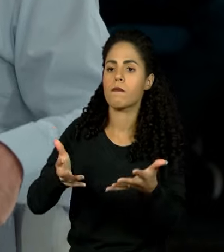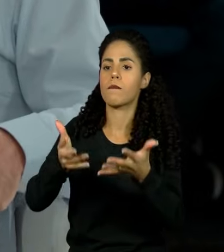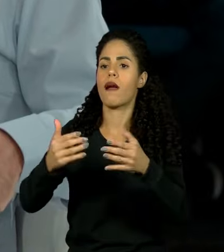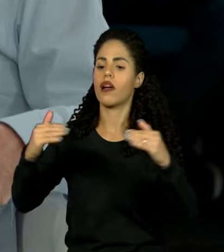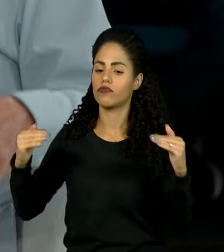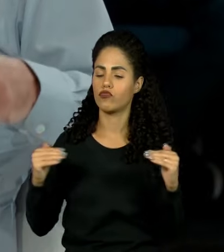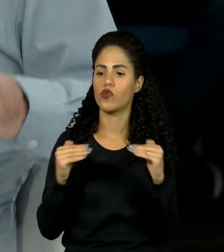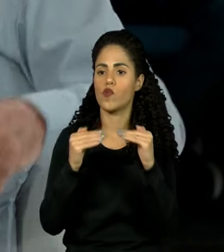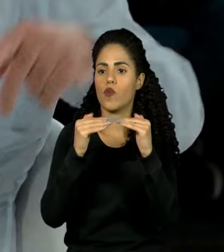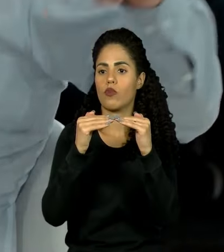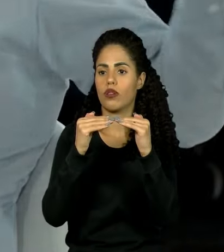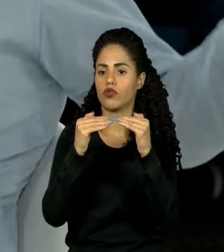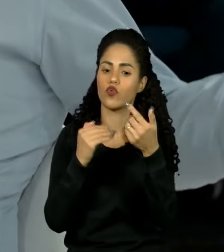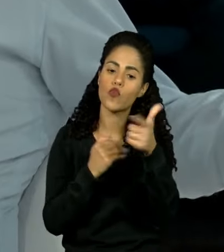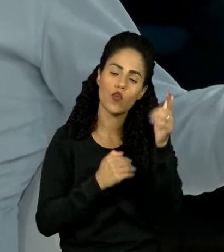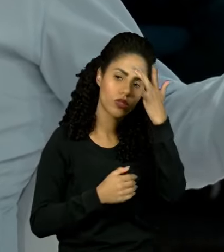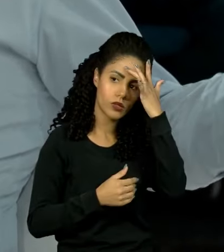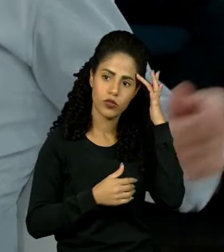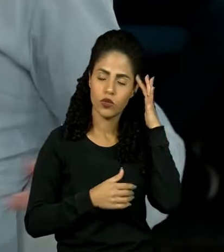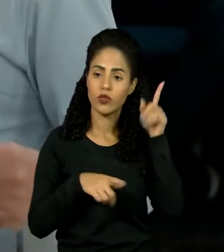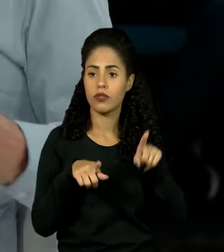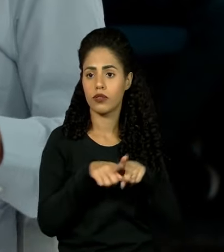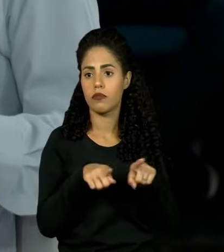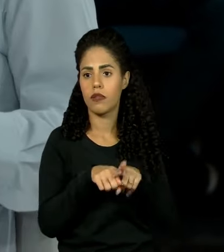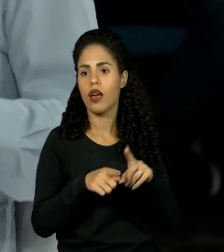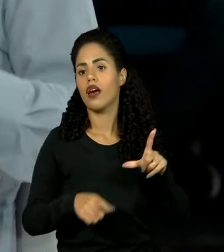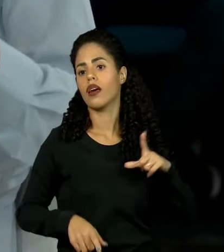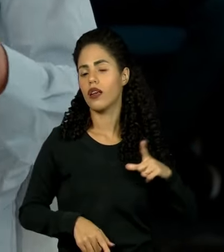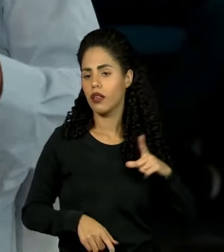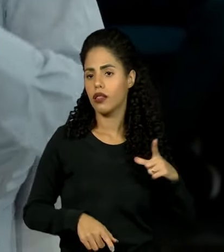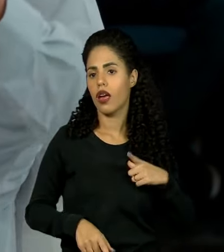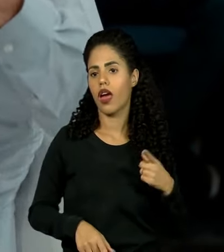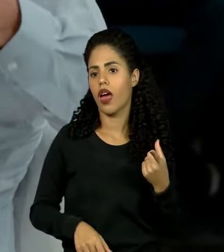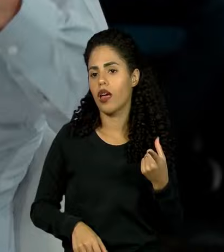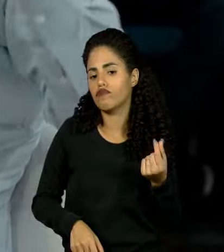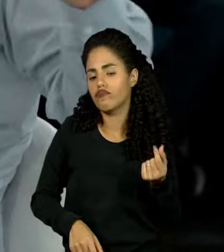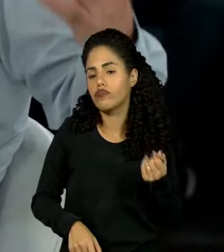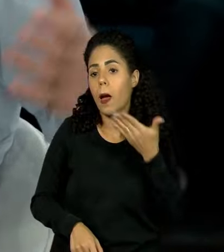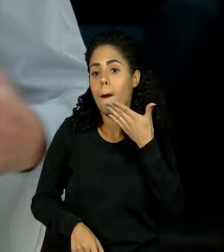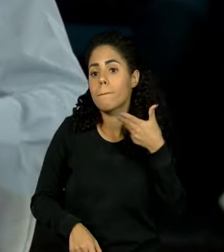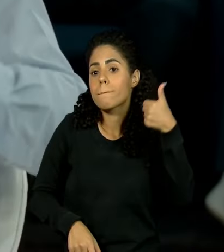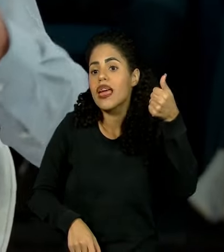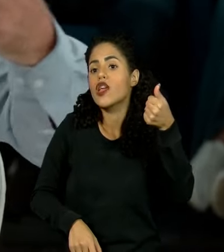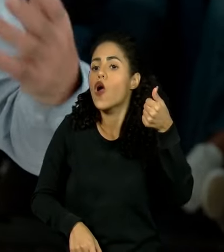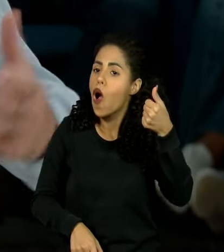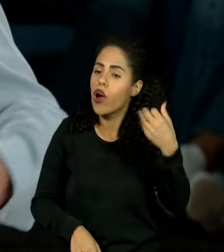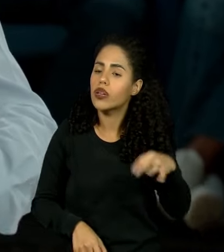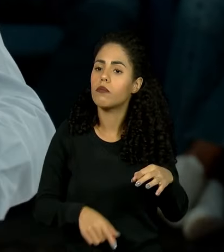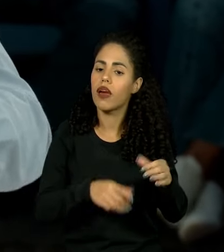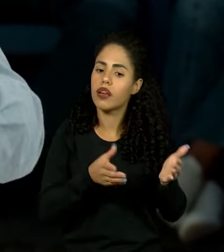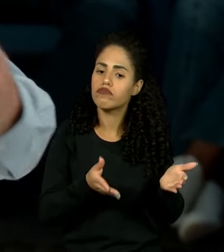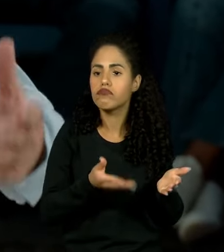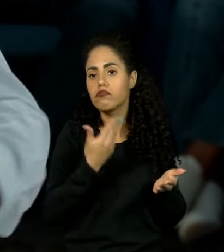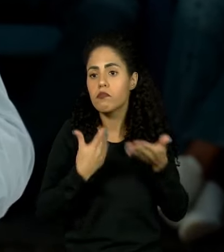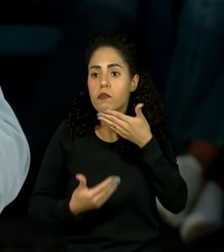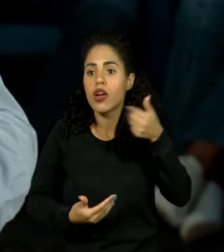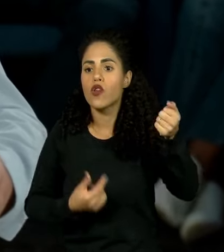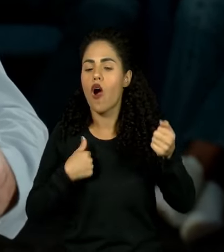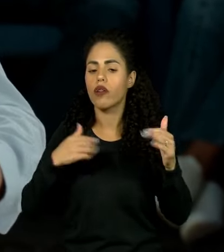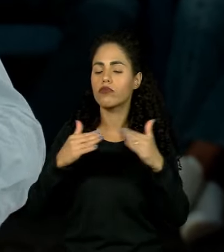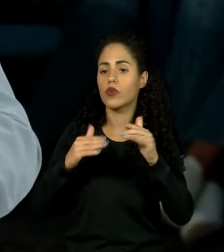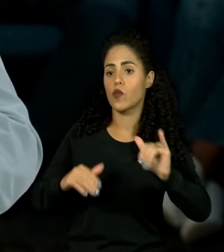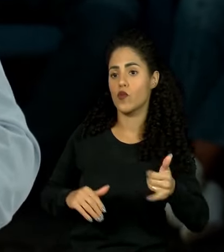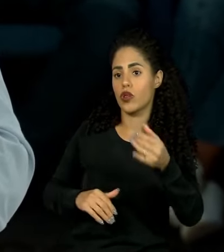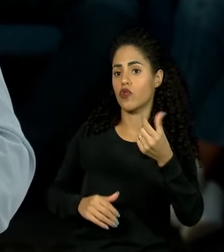igualdade com outras pessoas que tenham que tenham vindo de outras classes sociais que tiveram outras